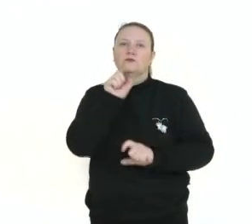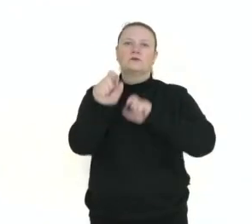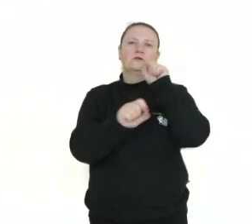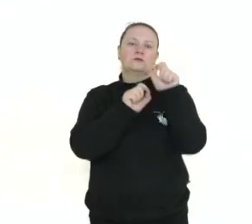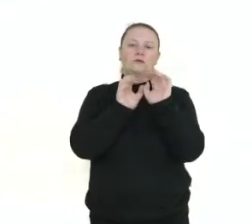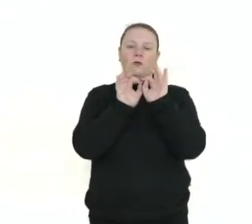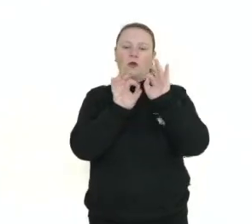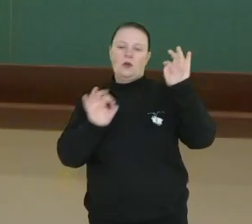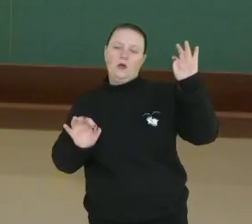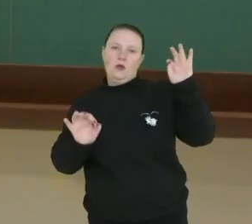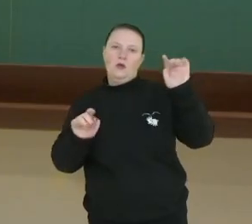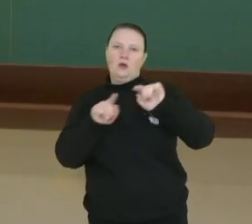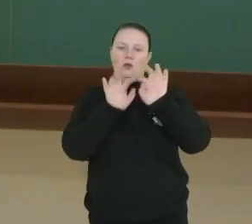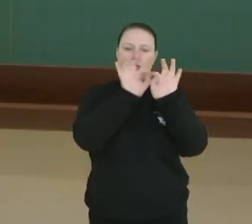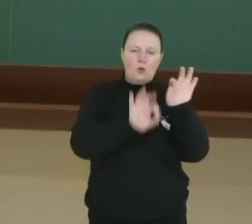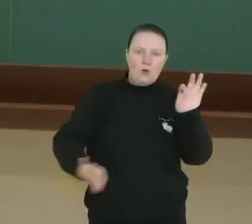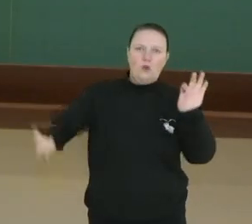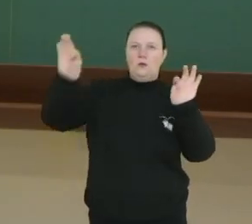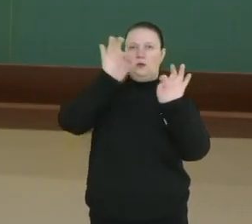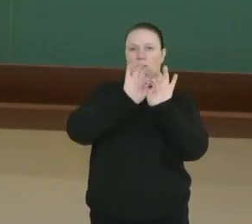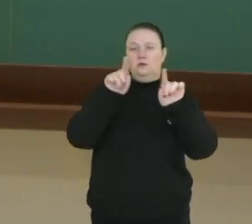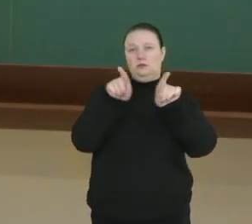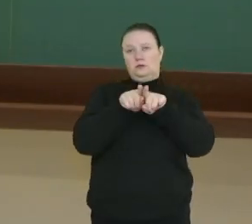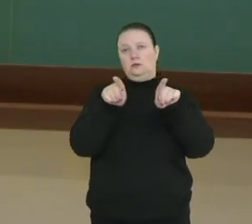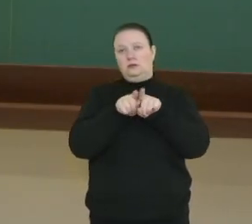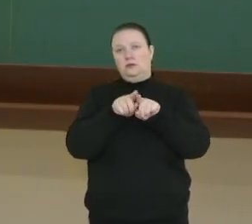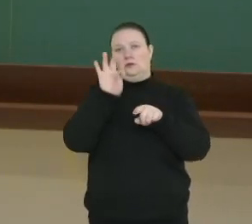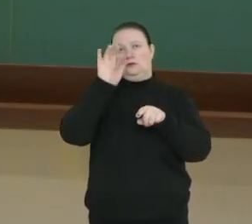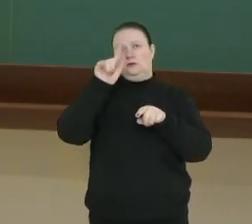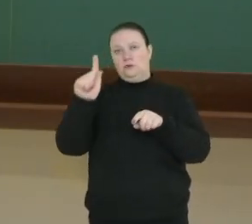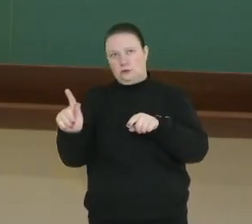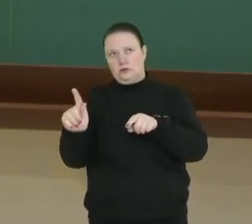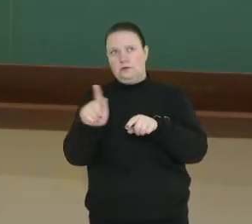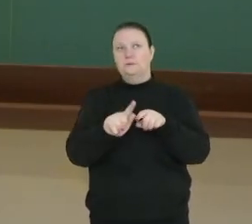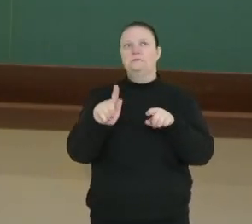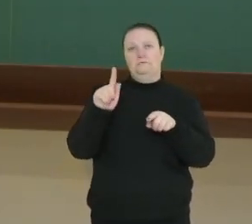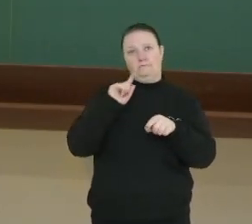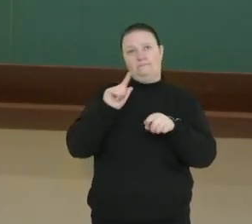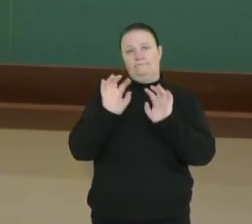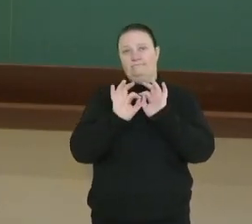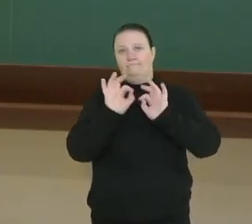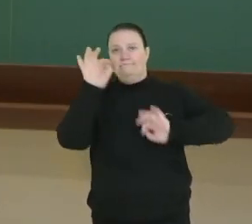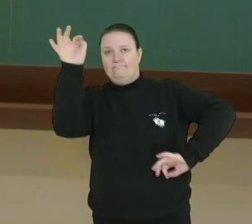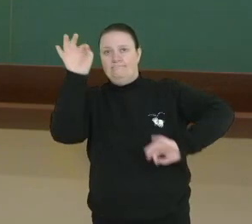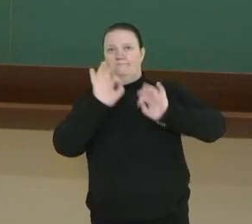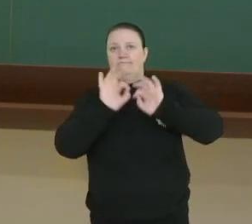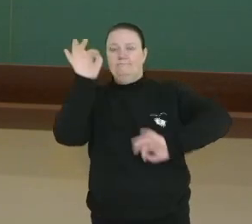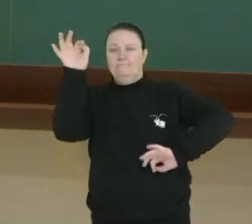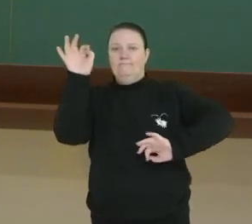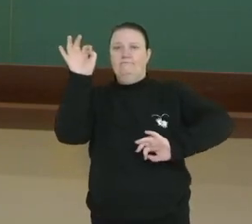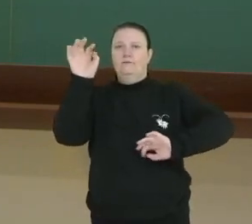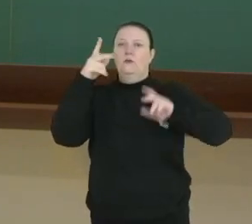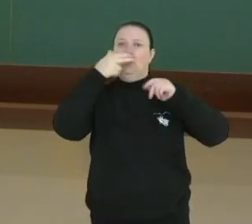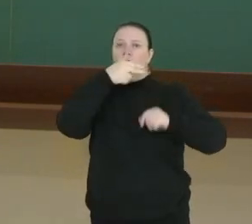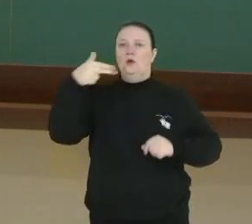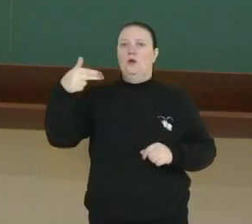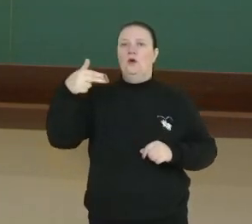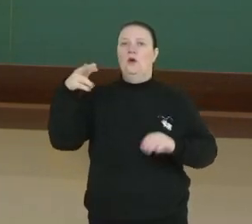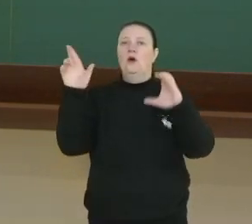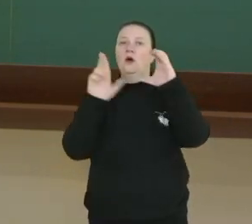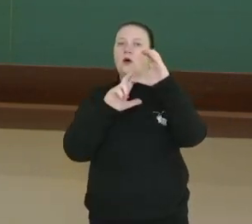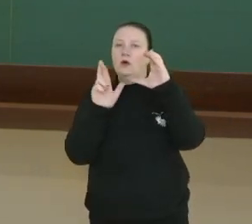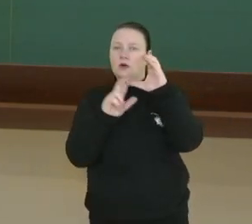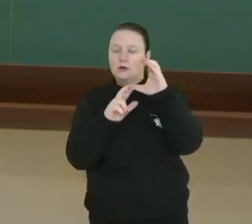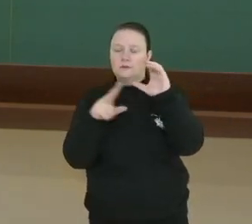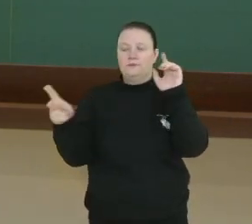reta e uma circunferência quando ela é tangente, que a distância do centro até a reta vai ser igual ao raio, quando